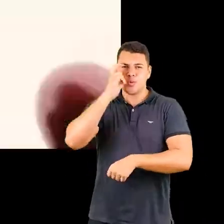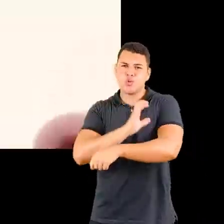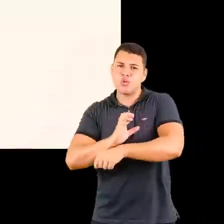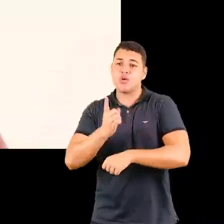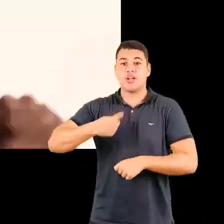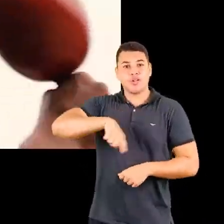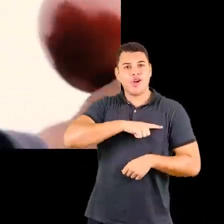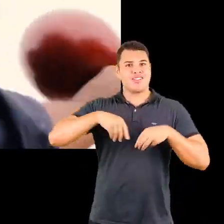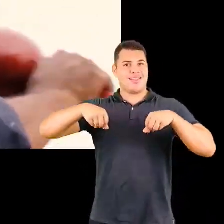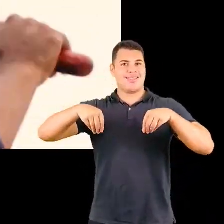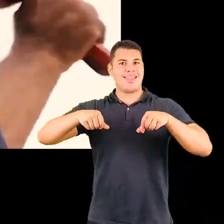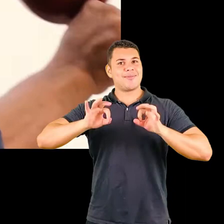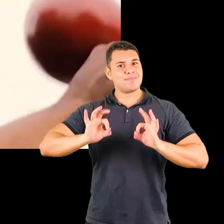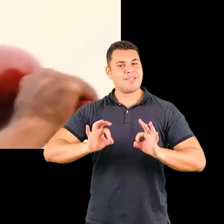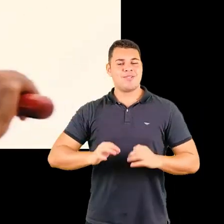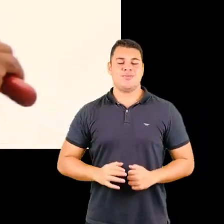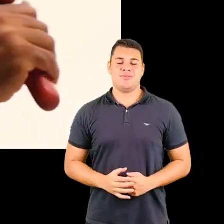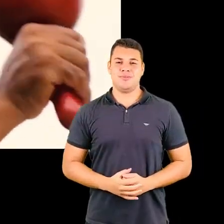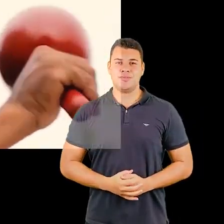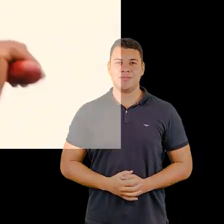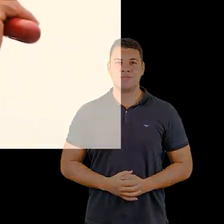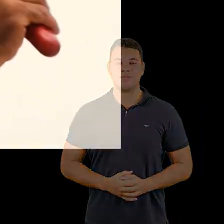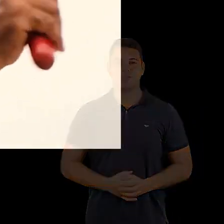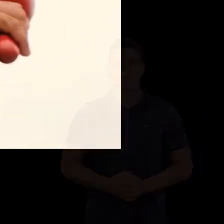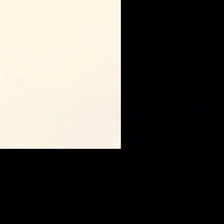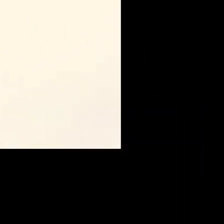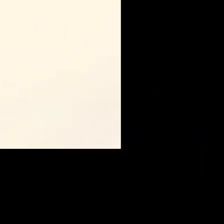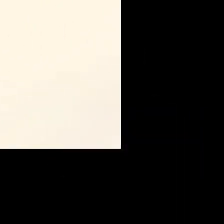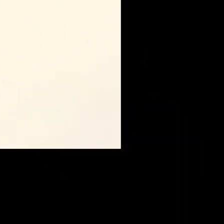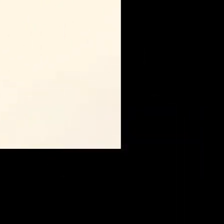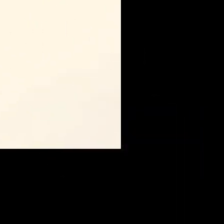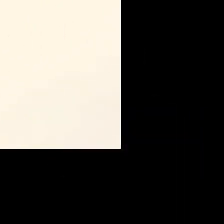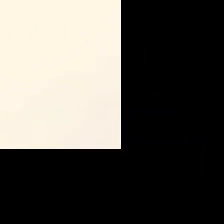chão. Iraquetã toca a maraca.